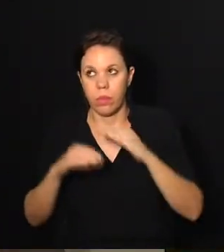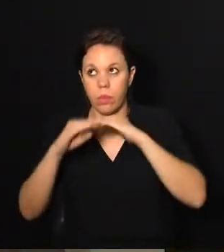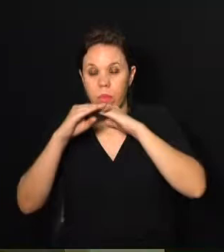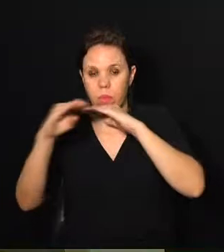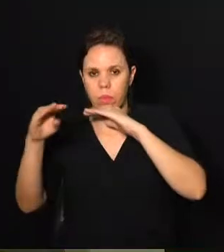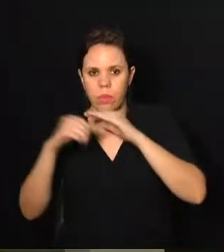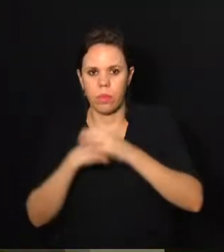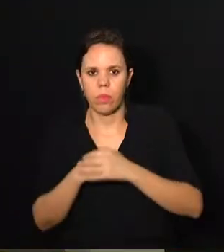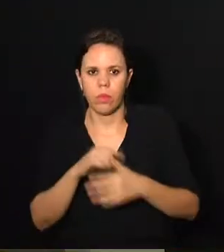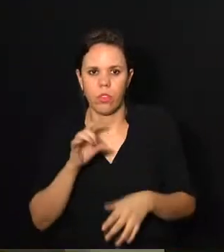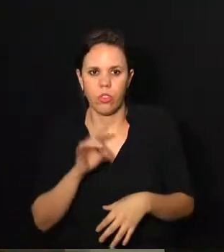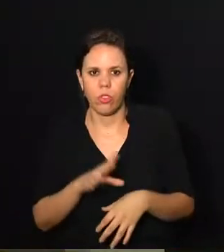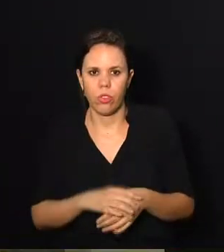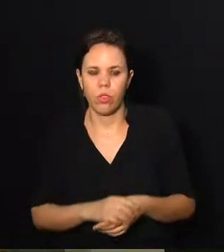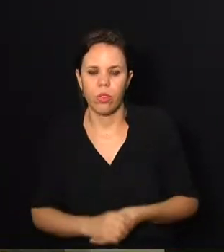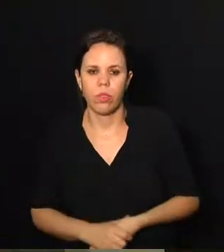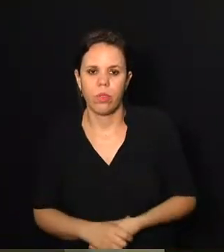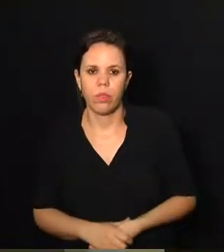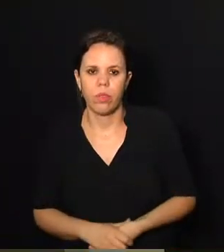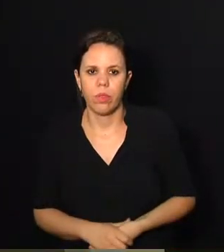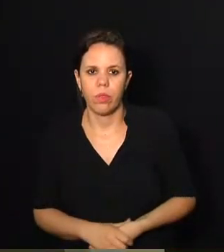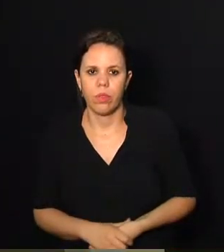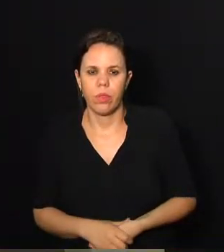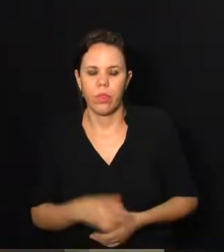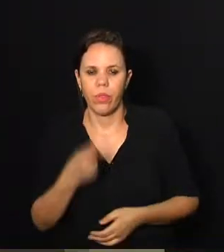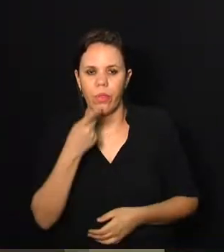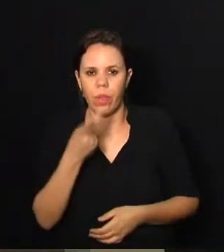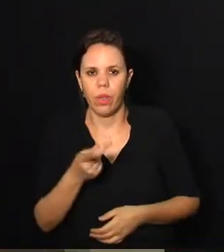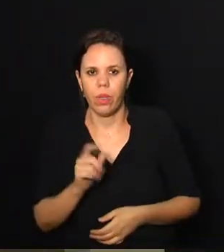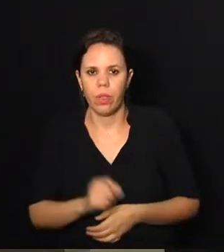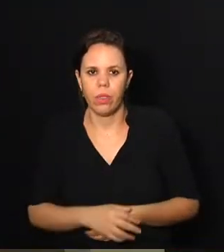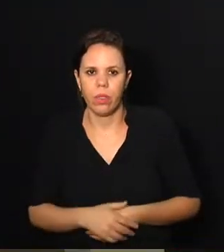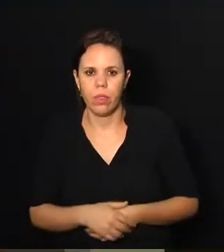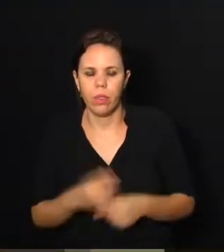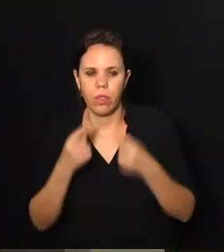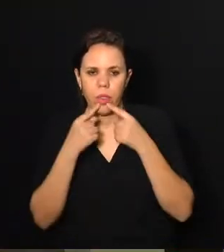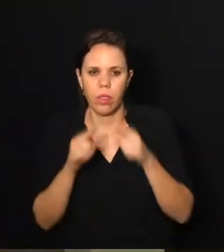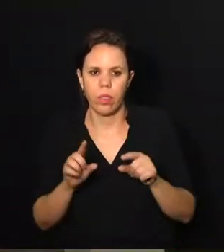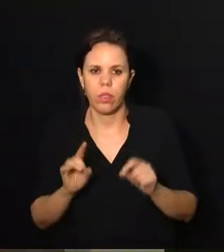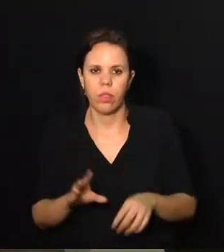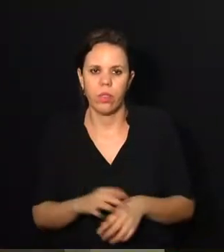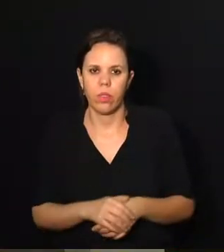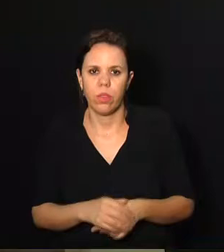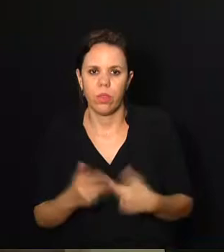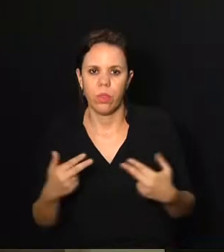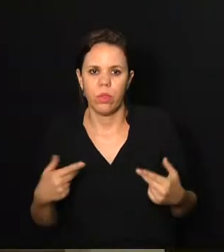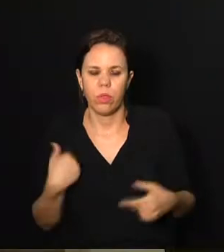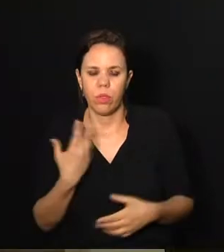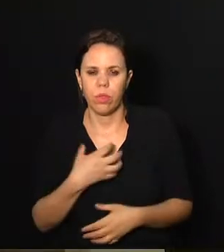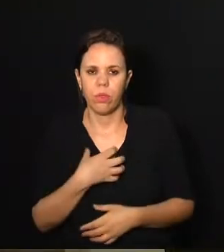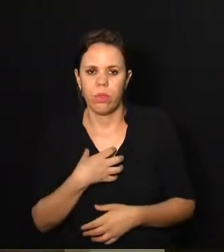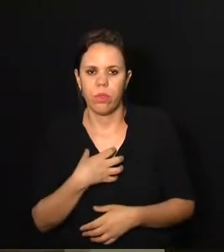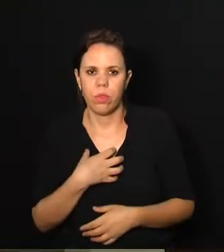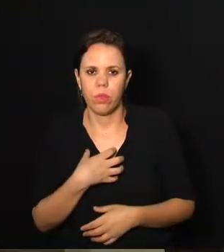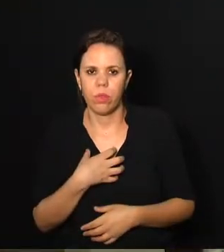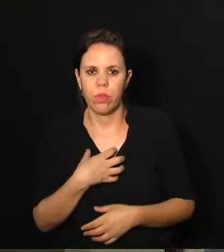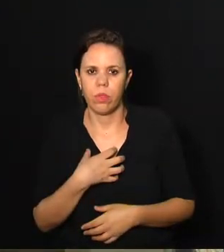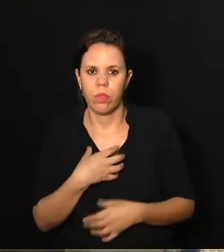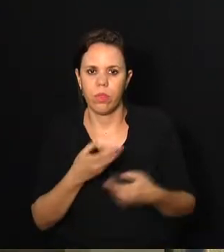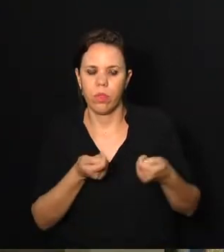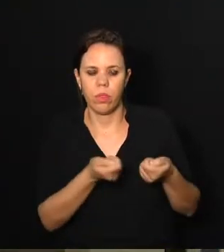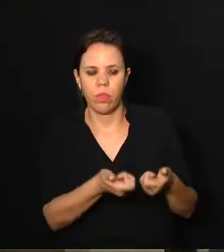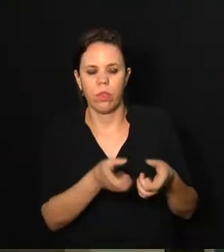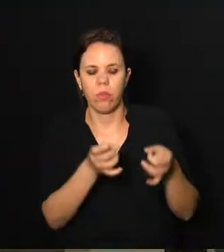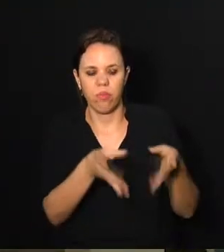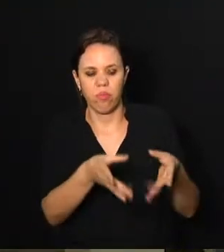telhado. Eu estou só falando, eu estou só reclamando assim, de uma coisa que eu estou sentindo, um abandono